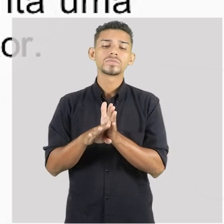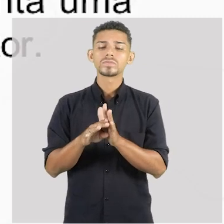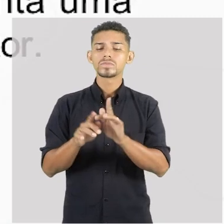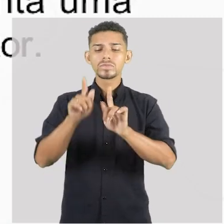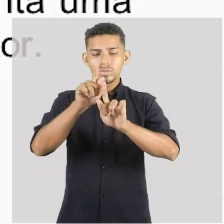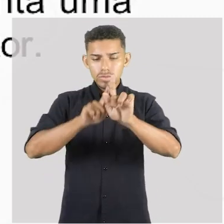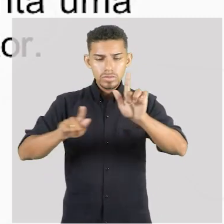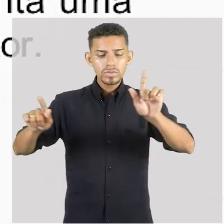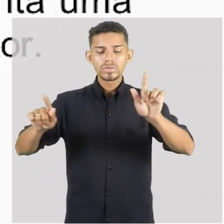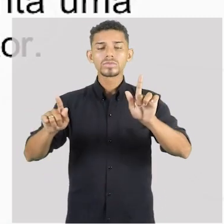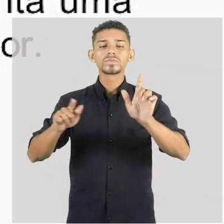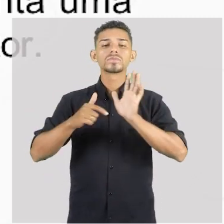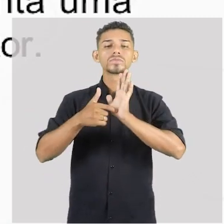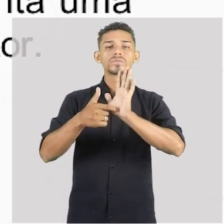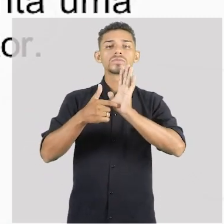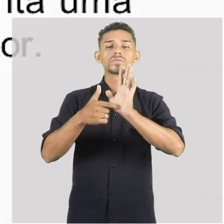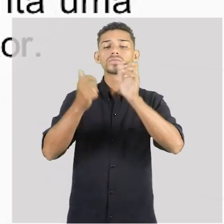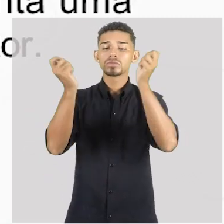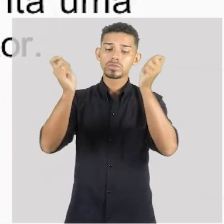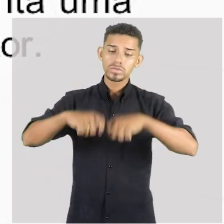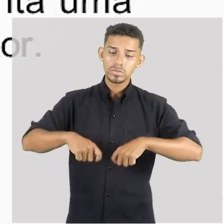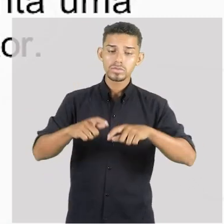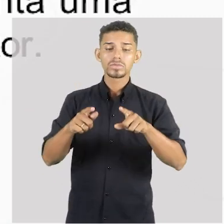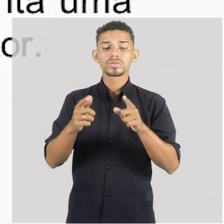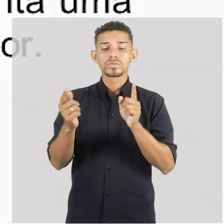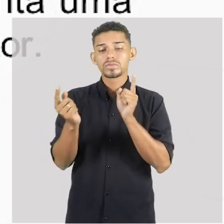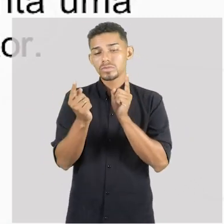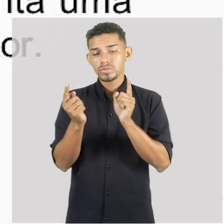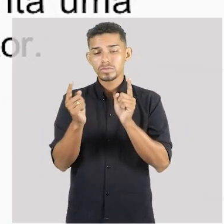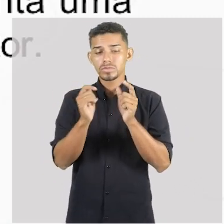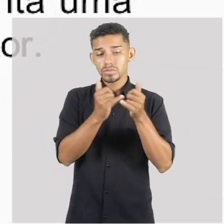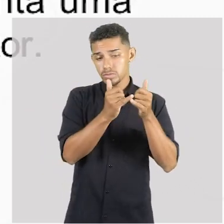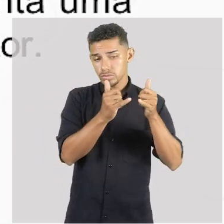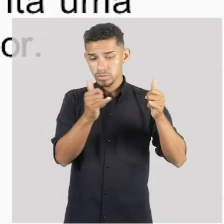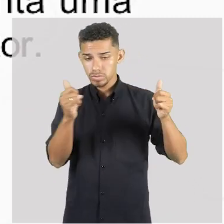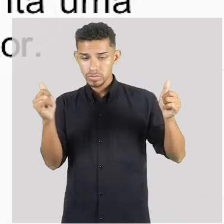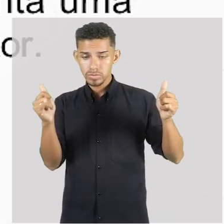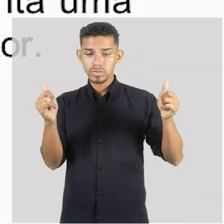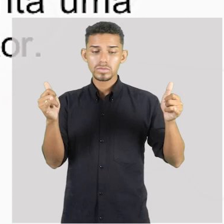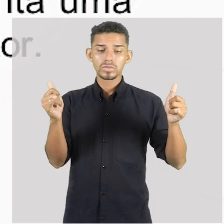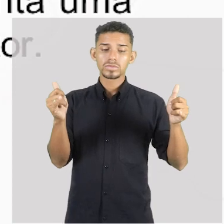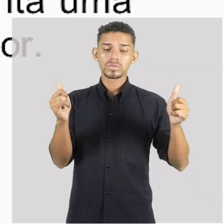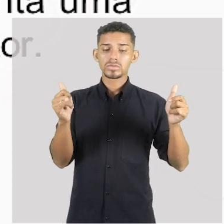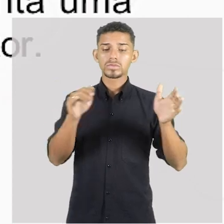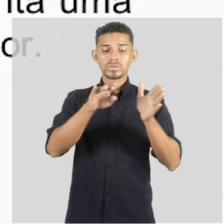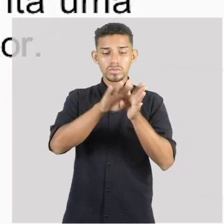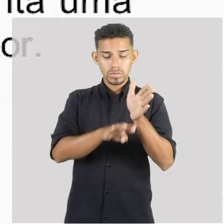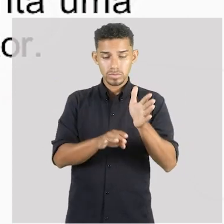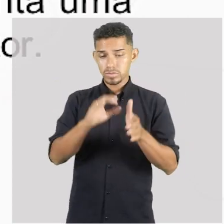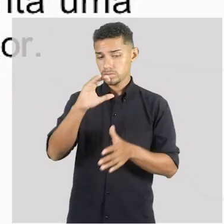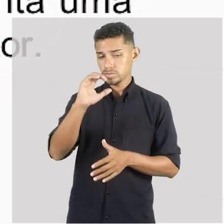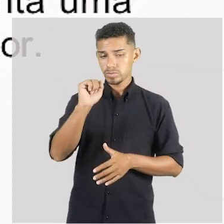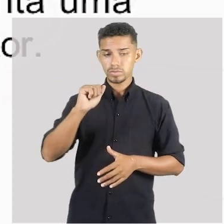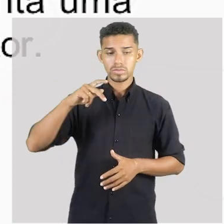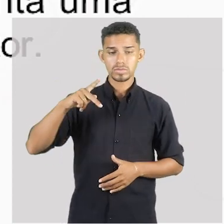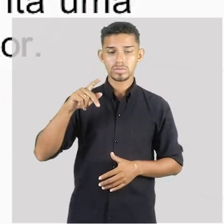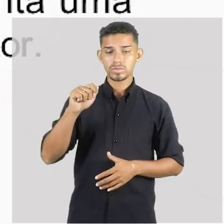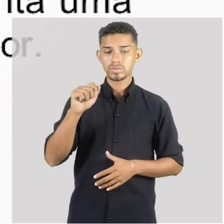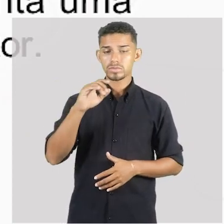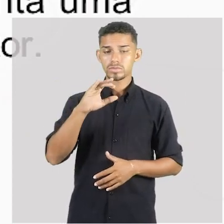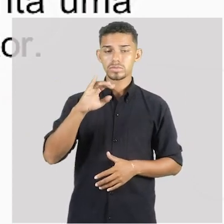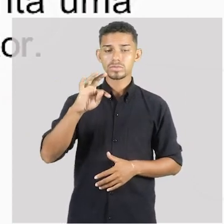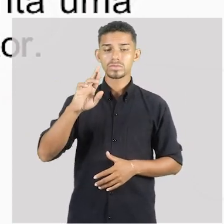gráfico representa uma aproximação em linha linear da descarga de um capacitor. Então